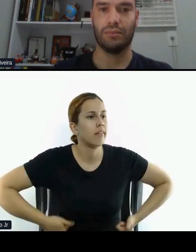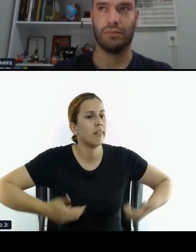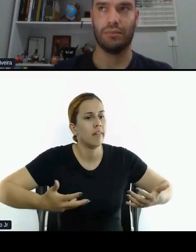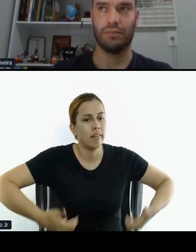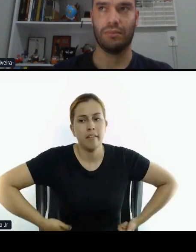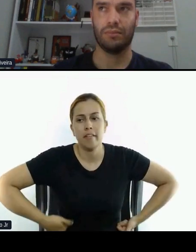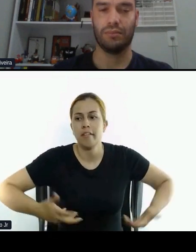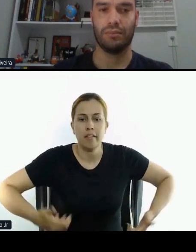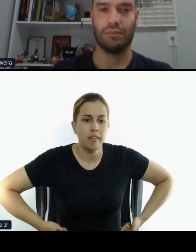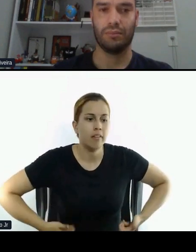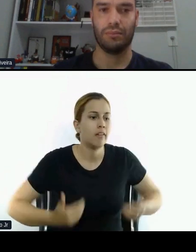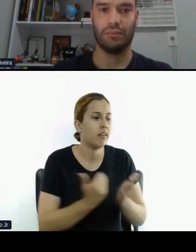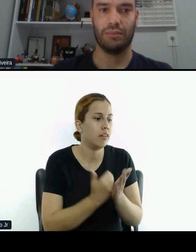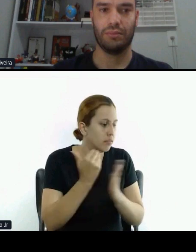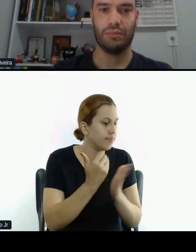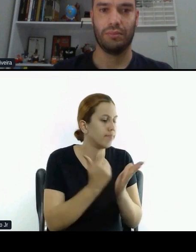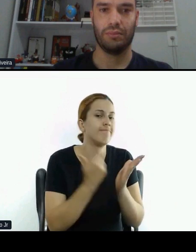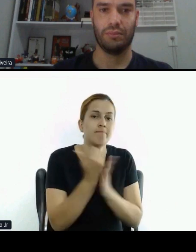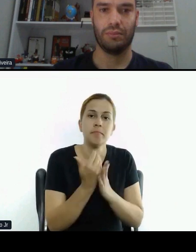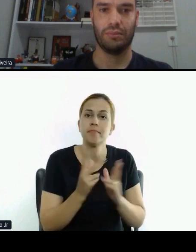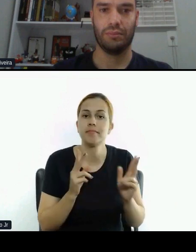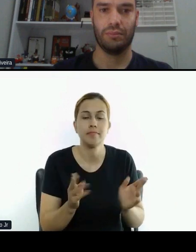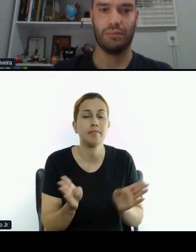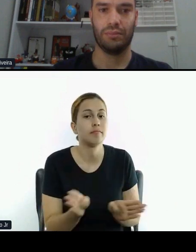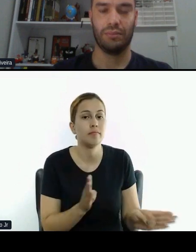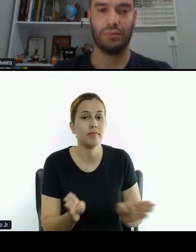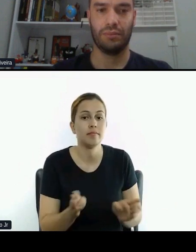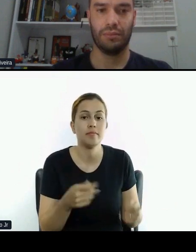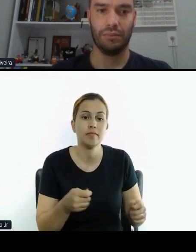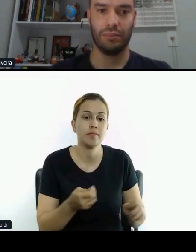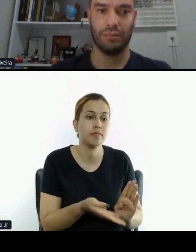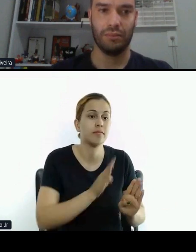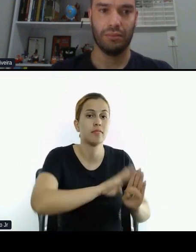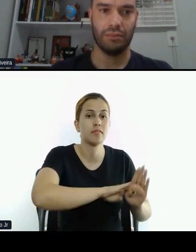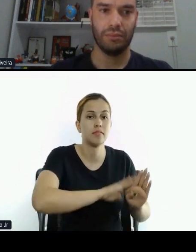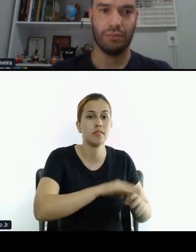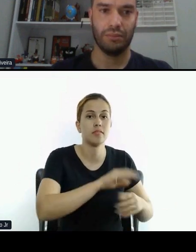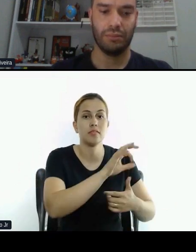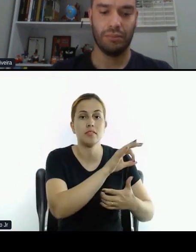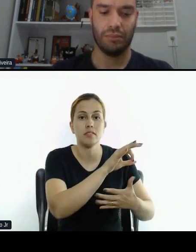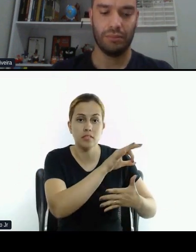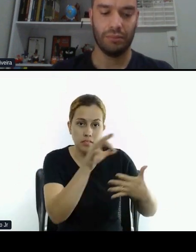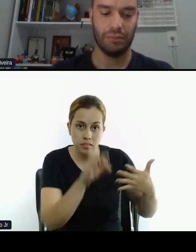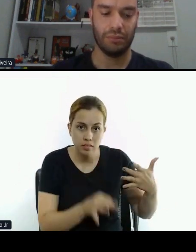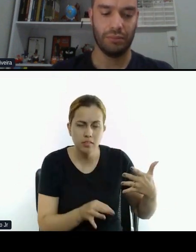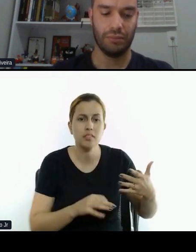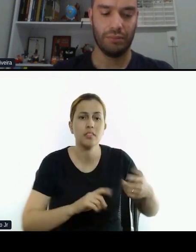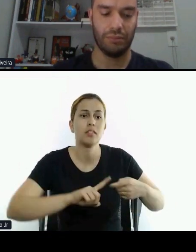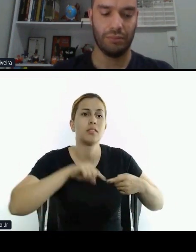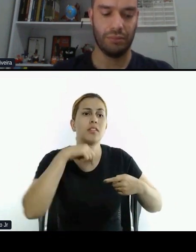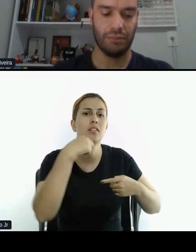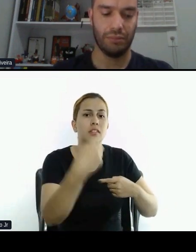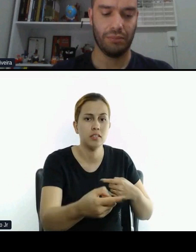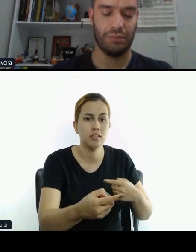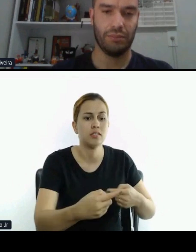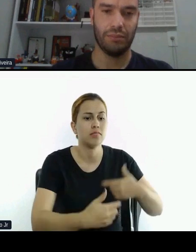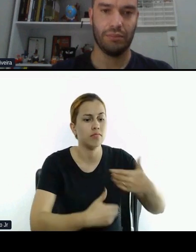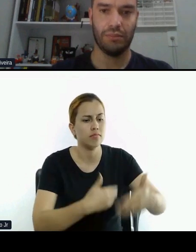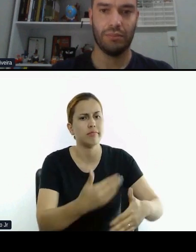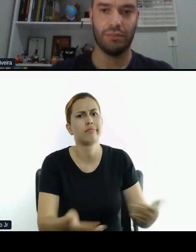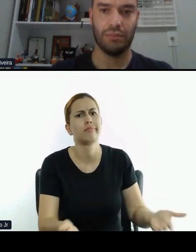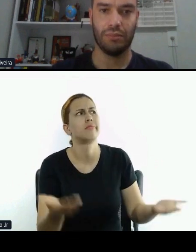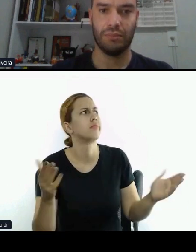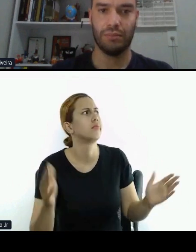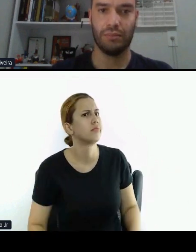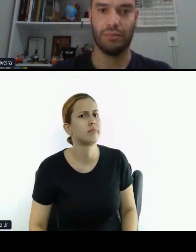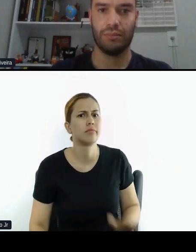acessibilidade. Então, pô, precisa passar pelo front-end, precisa passar pelo desenvolvimento para chegar lá na ponta. Quando tiver em produção, pô, chega uma lei